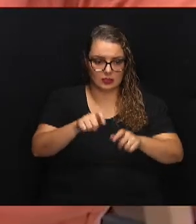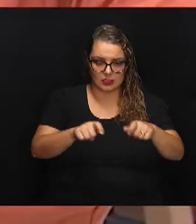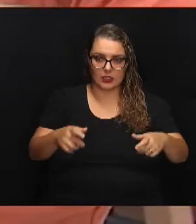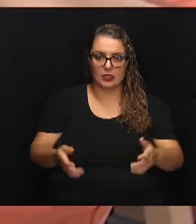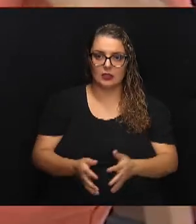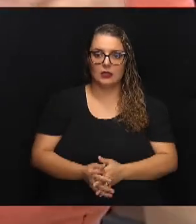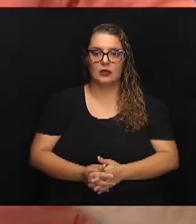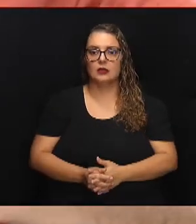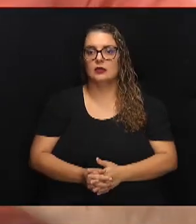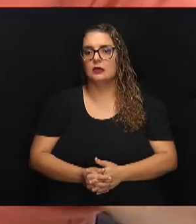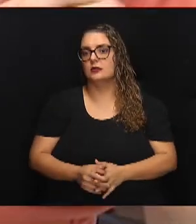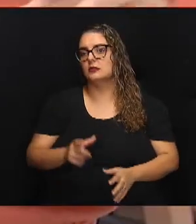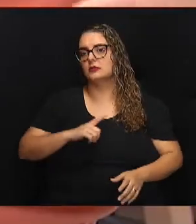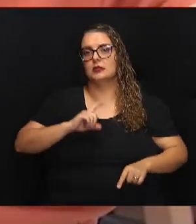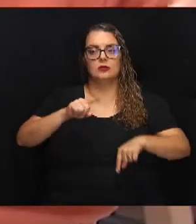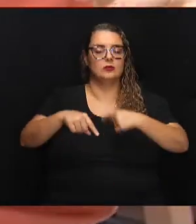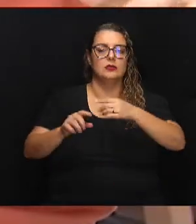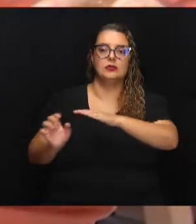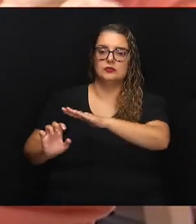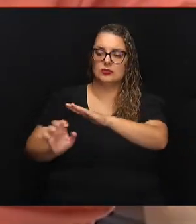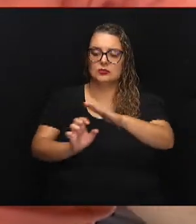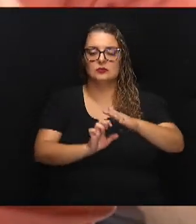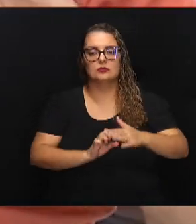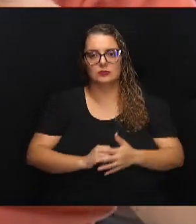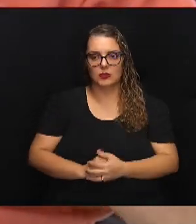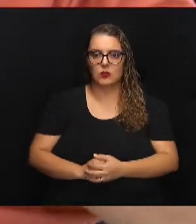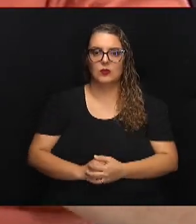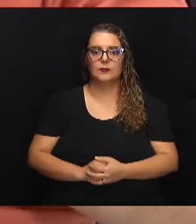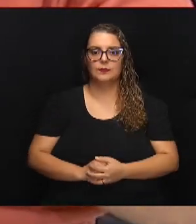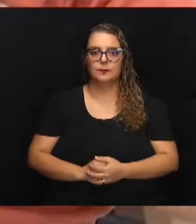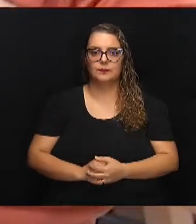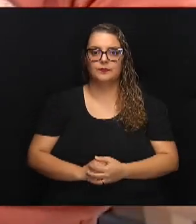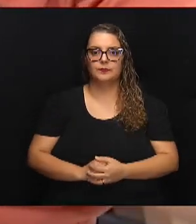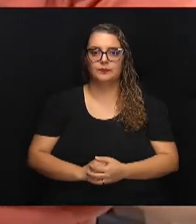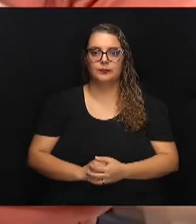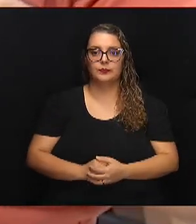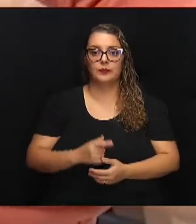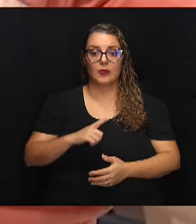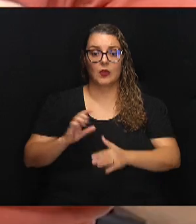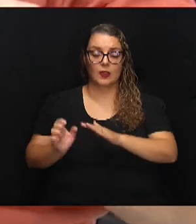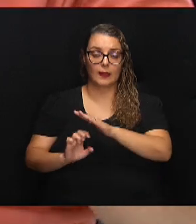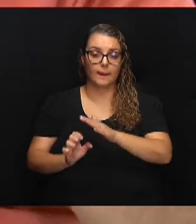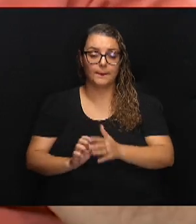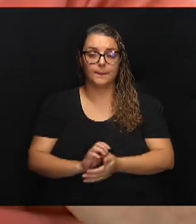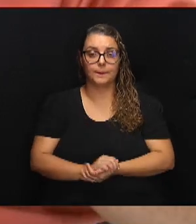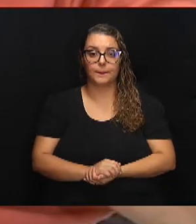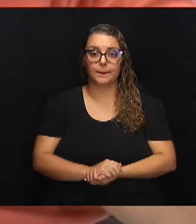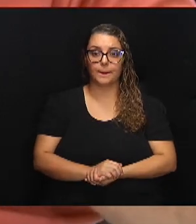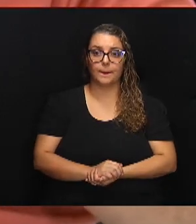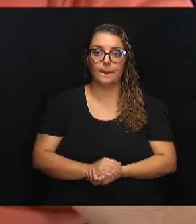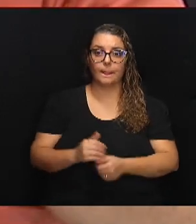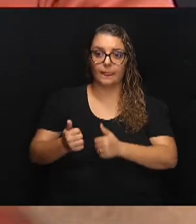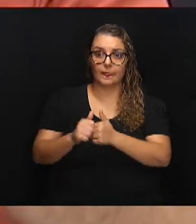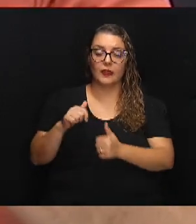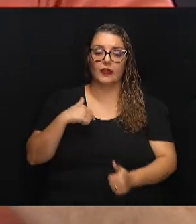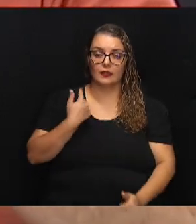Então, existem outras empresas existe uma empresa, inclusive, que está aqui perto da